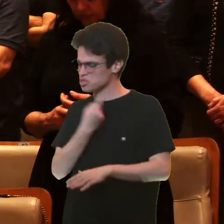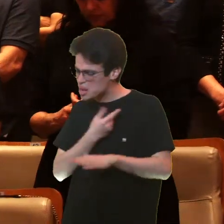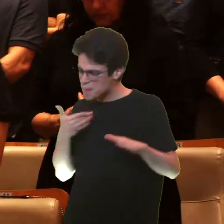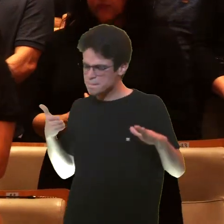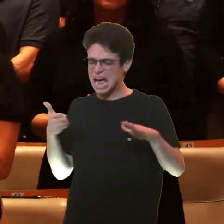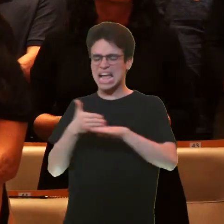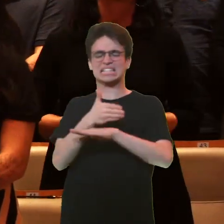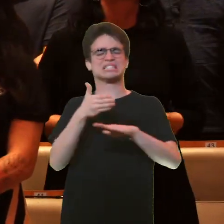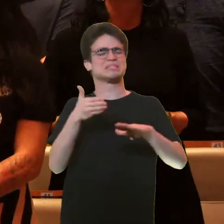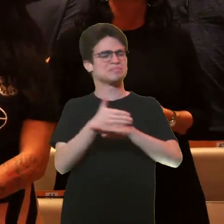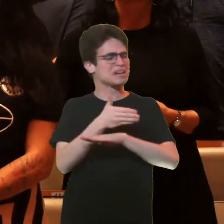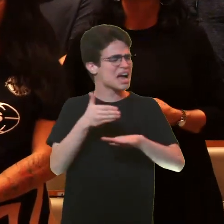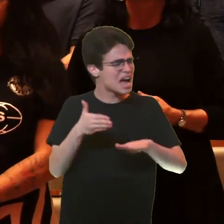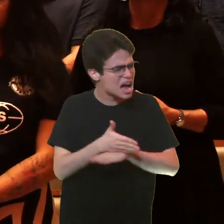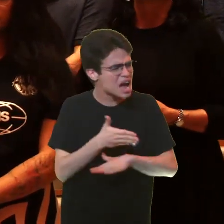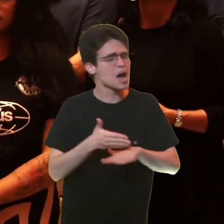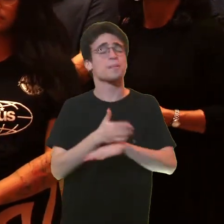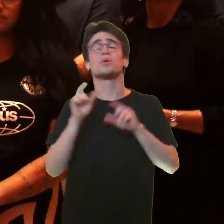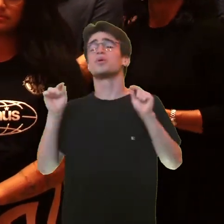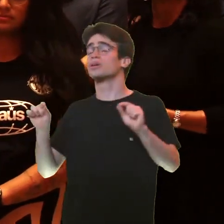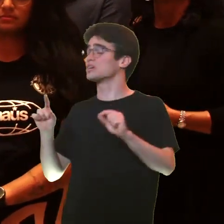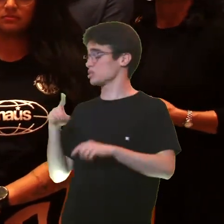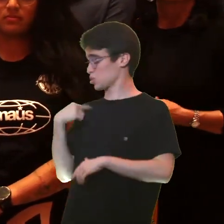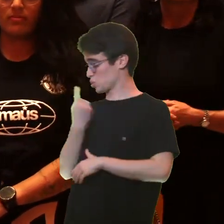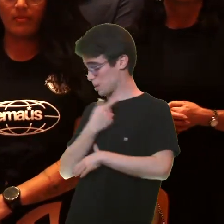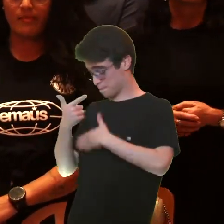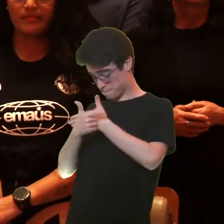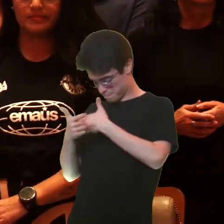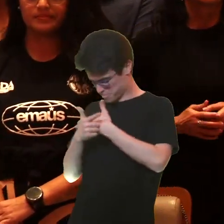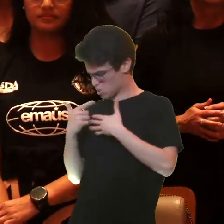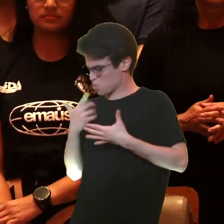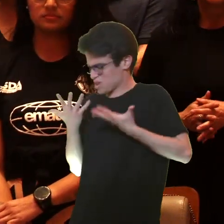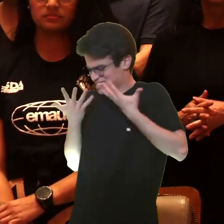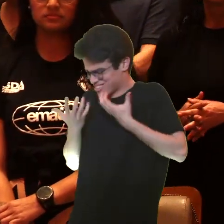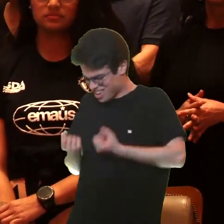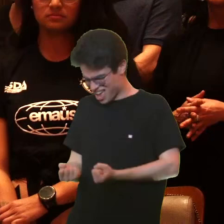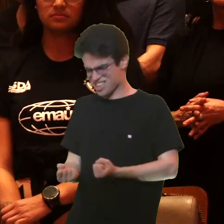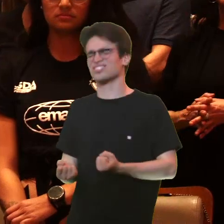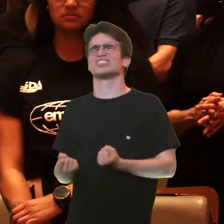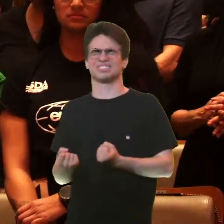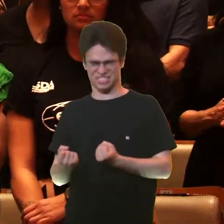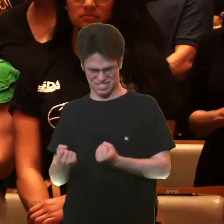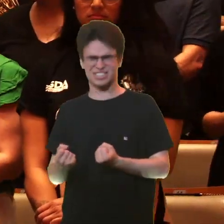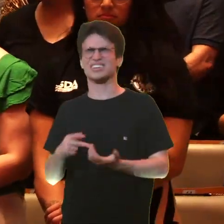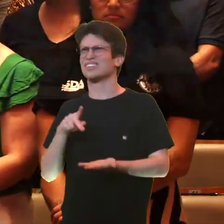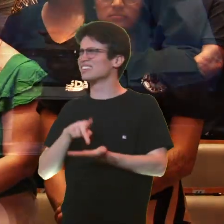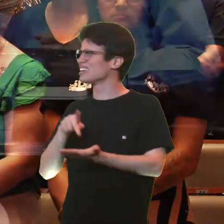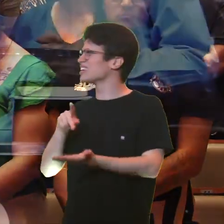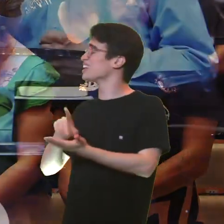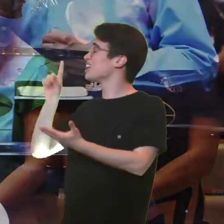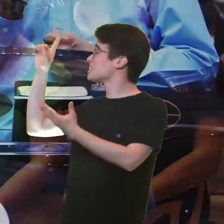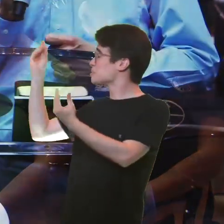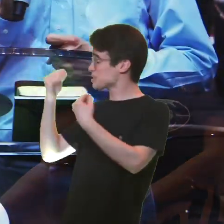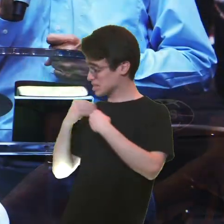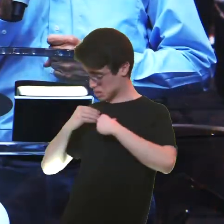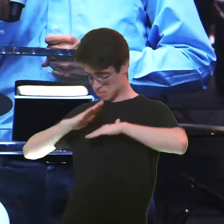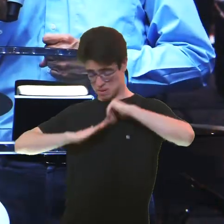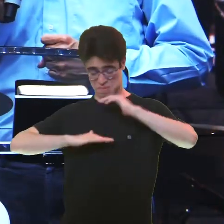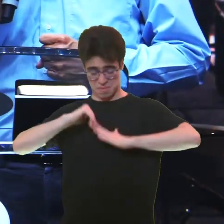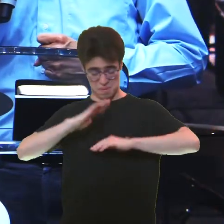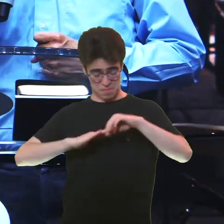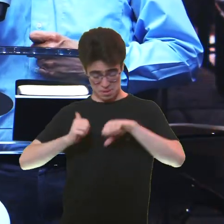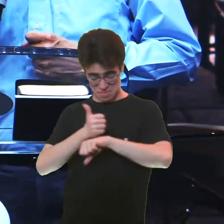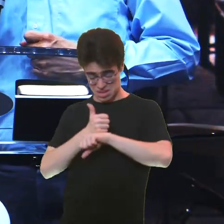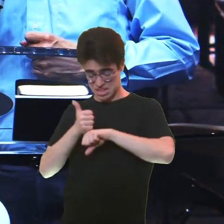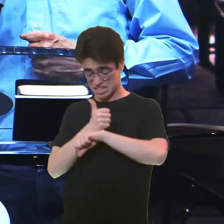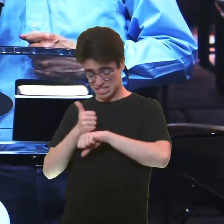de poner la parte que nos corresponde, de colocar a parte que nos corresponde, con las habilidades que nos has com as dado. habilidades que o